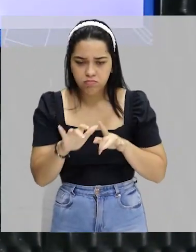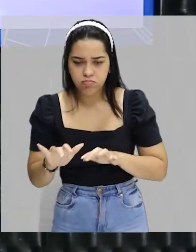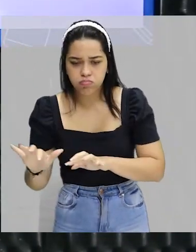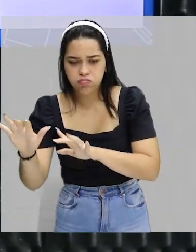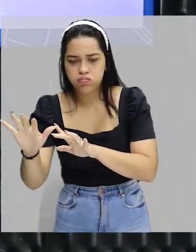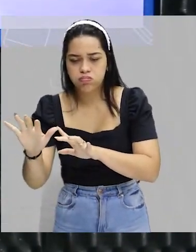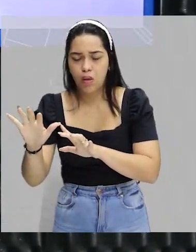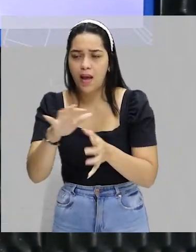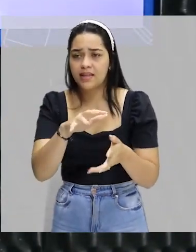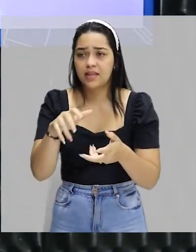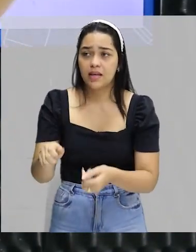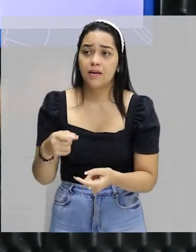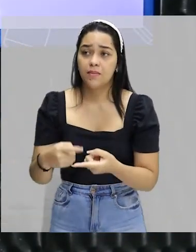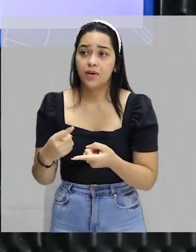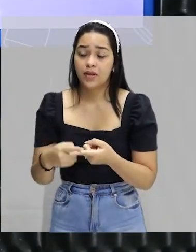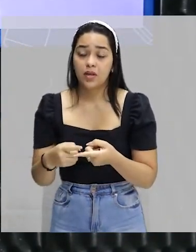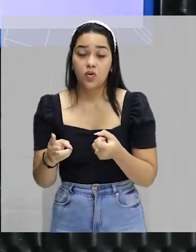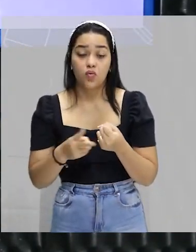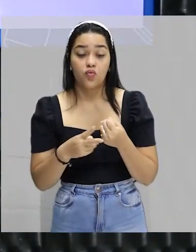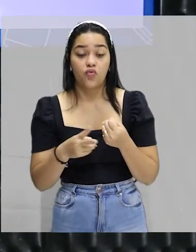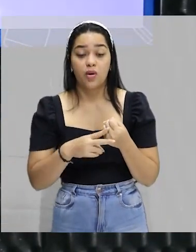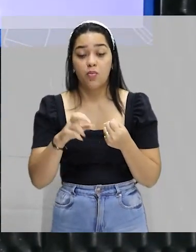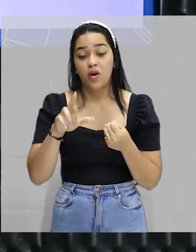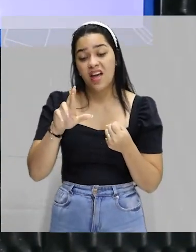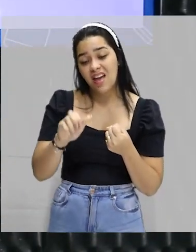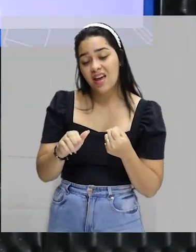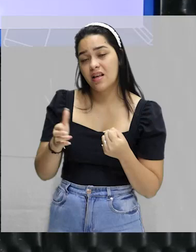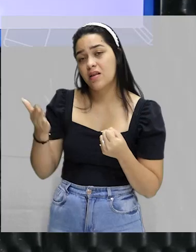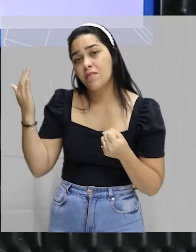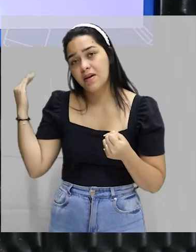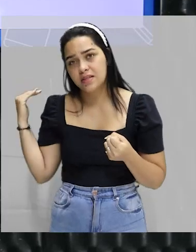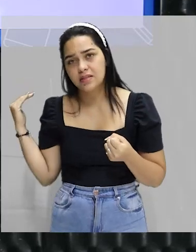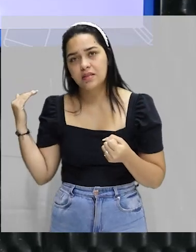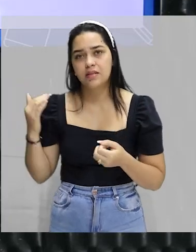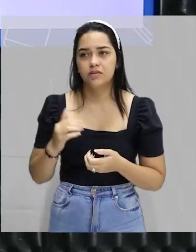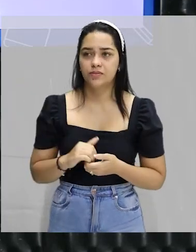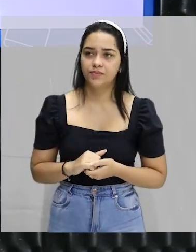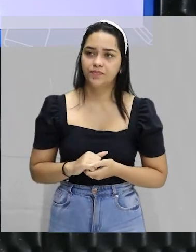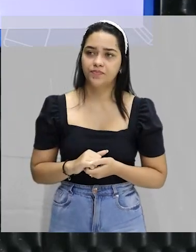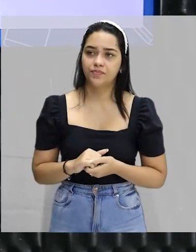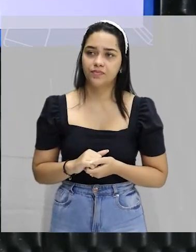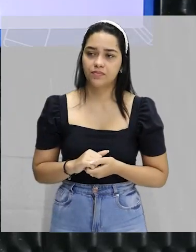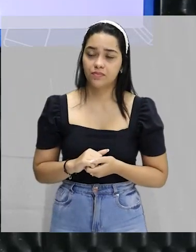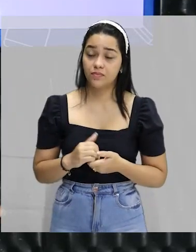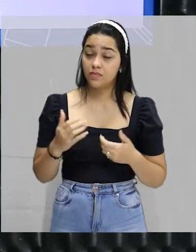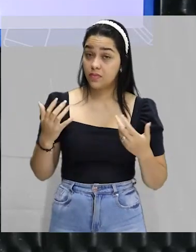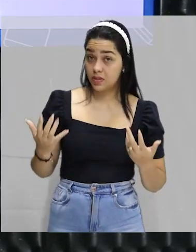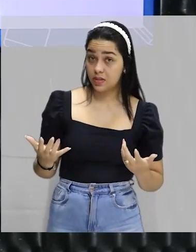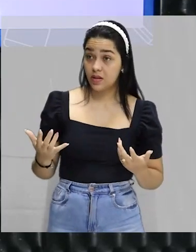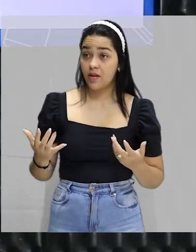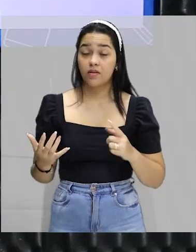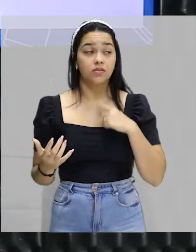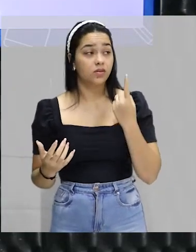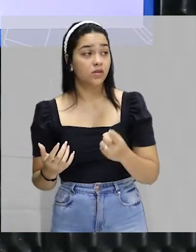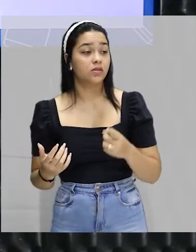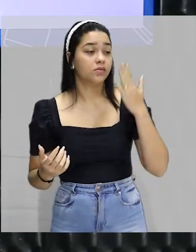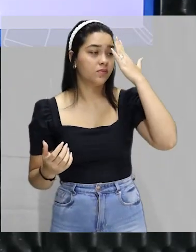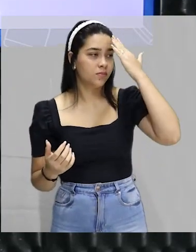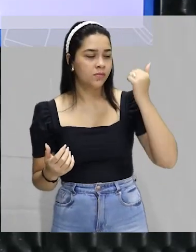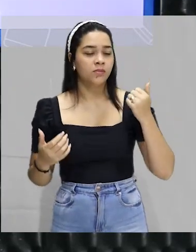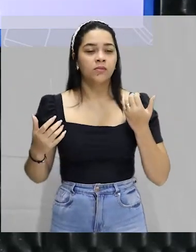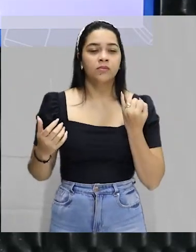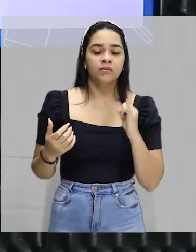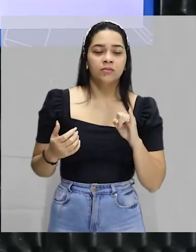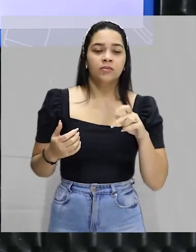povoaram a terra, porque o verbo está no passado, era, né? Está no pretérito. E aí, é assim que a gente descobre